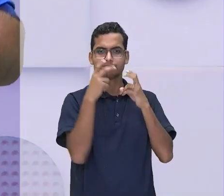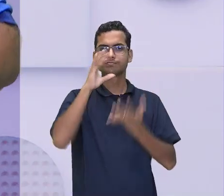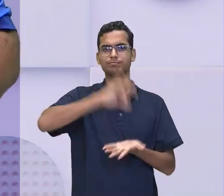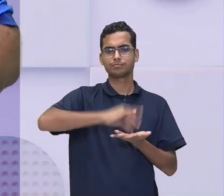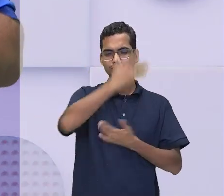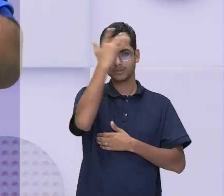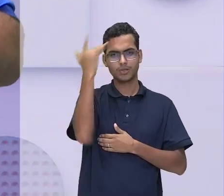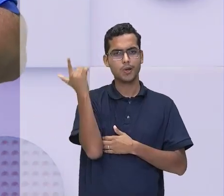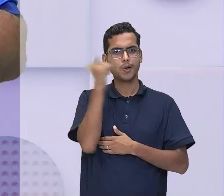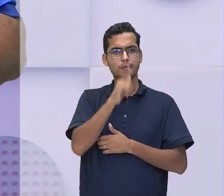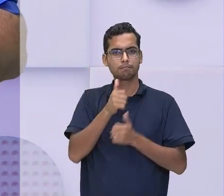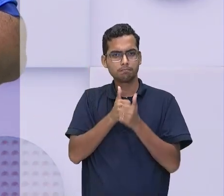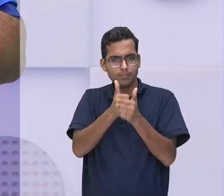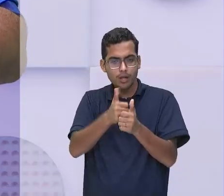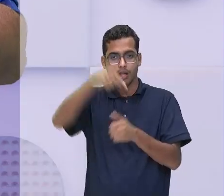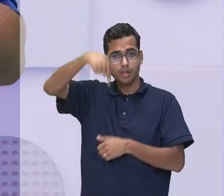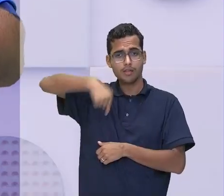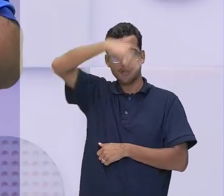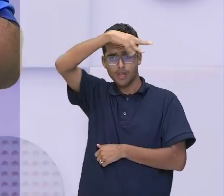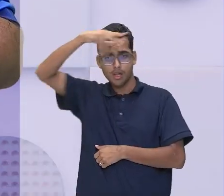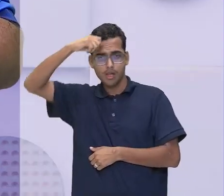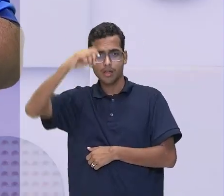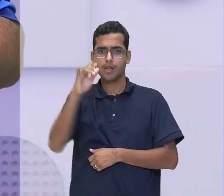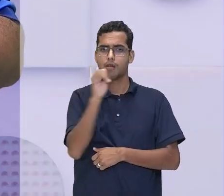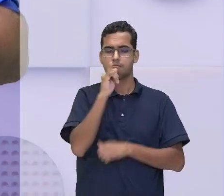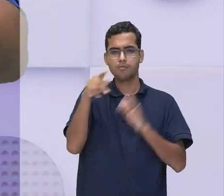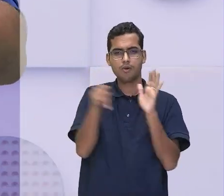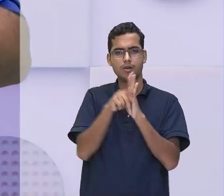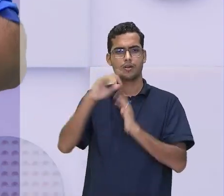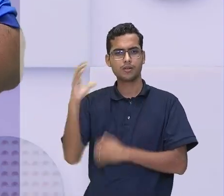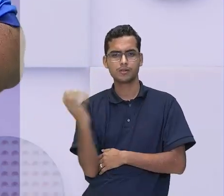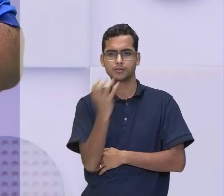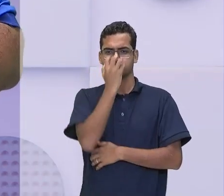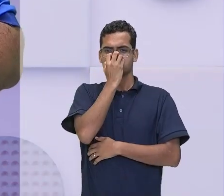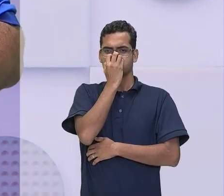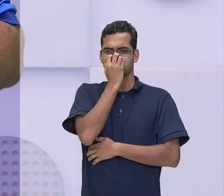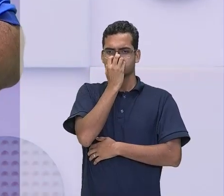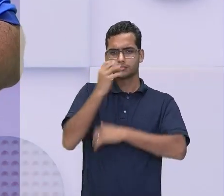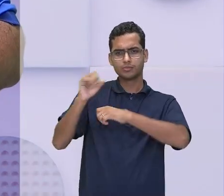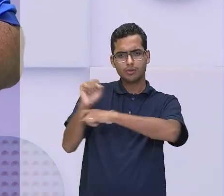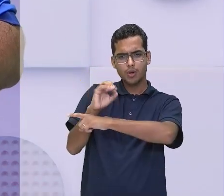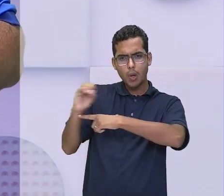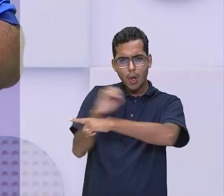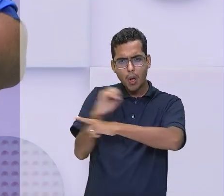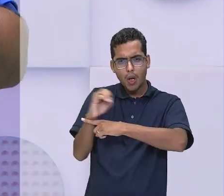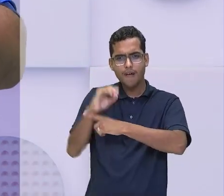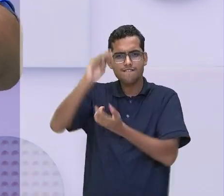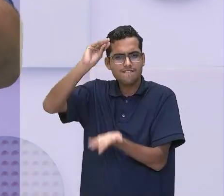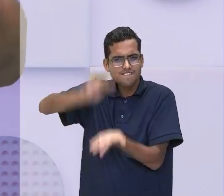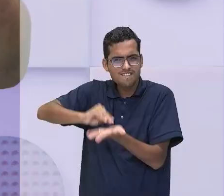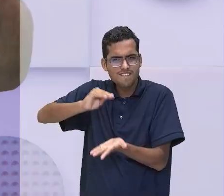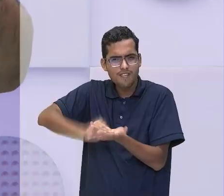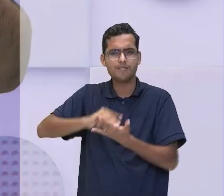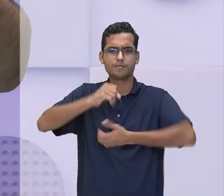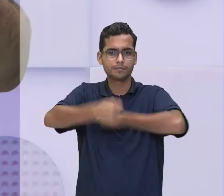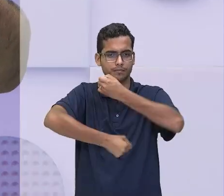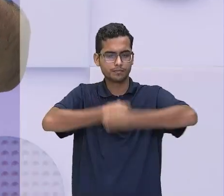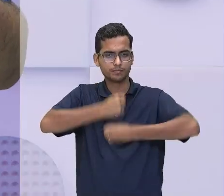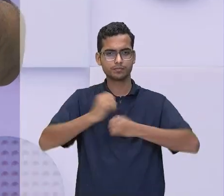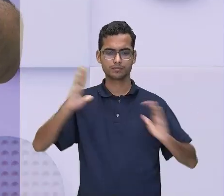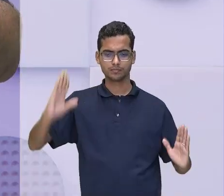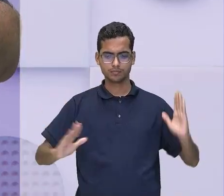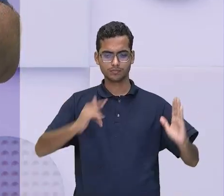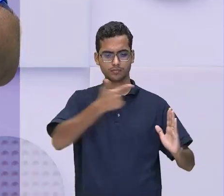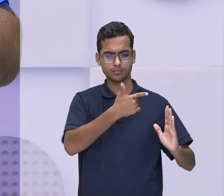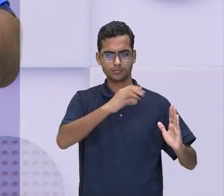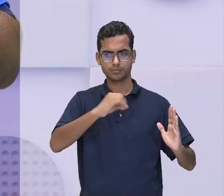muito delicada que foi a crise do oxigênio na Covid-19. Você que está nos vendo, seja